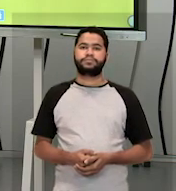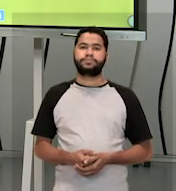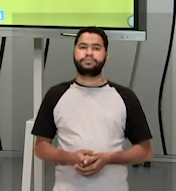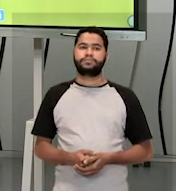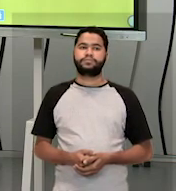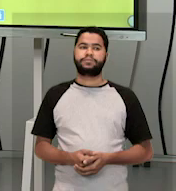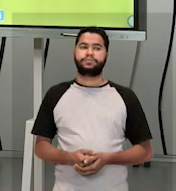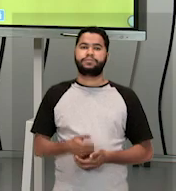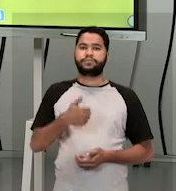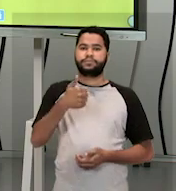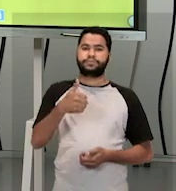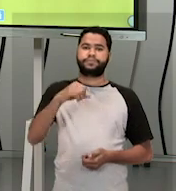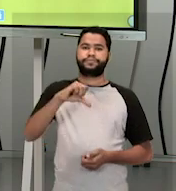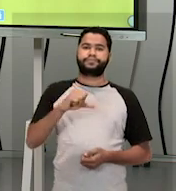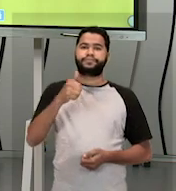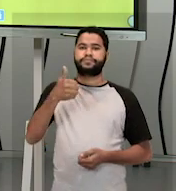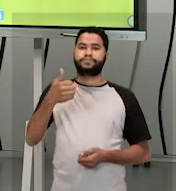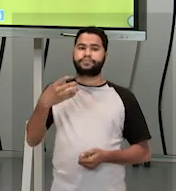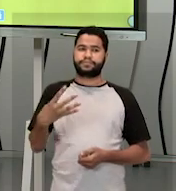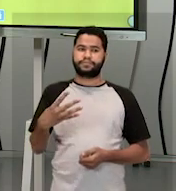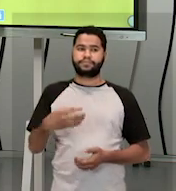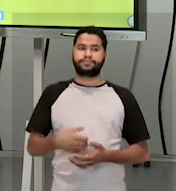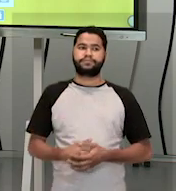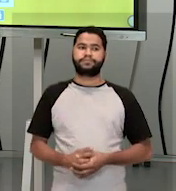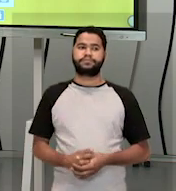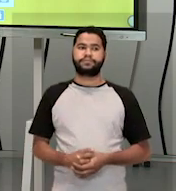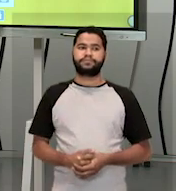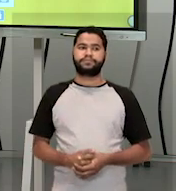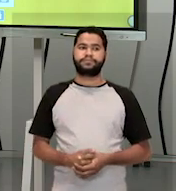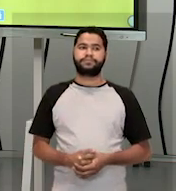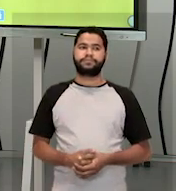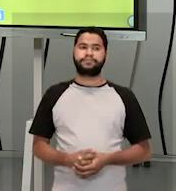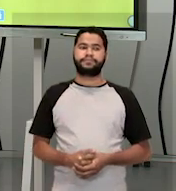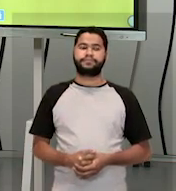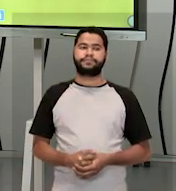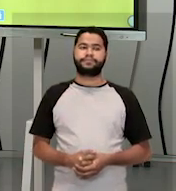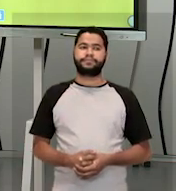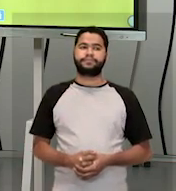Em 1914, nossa.